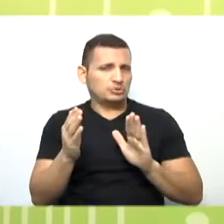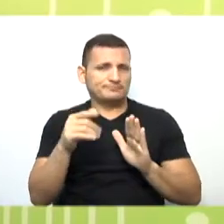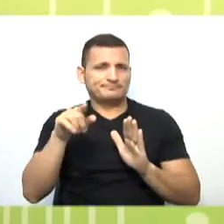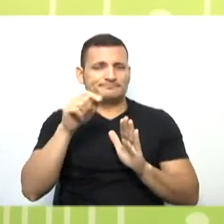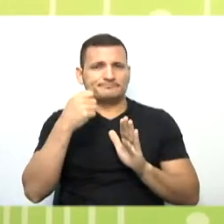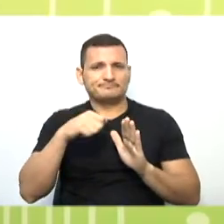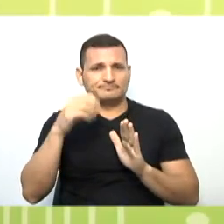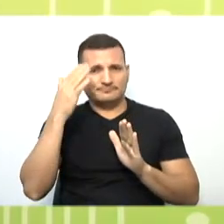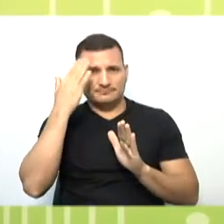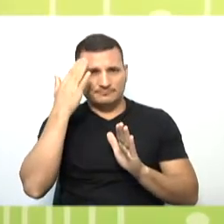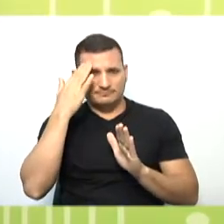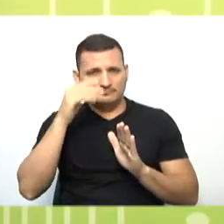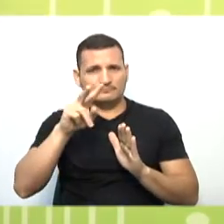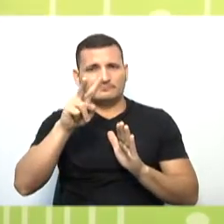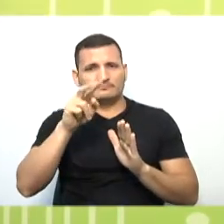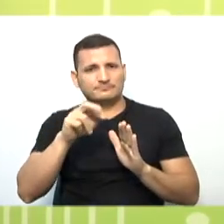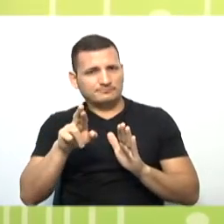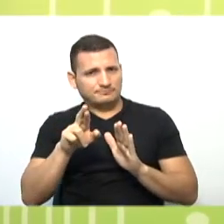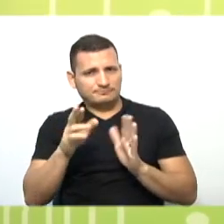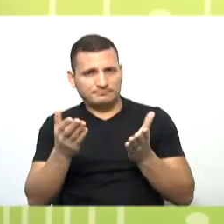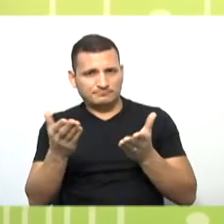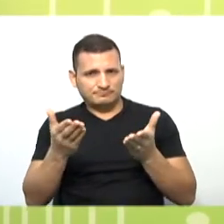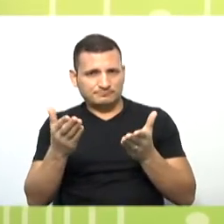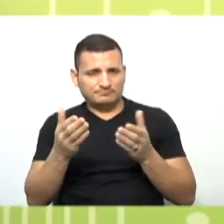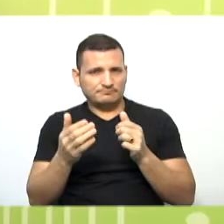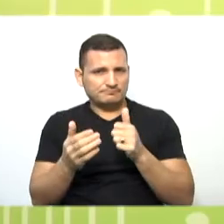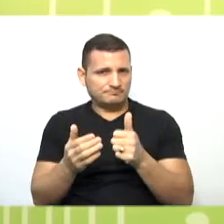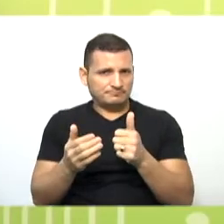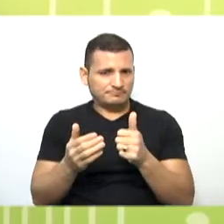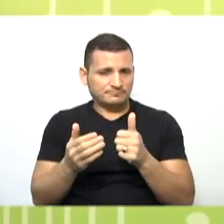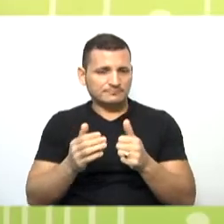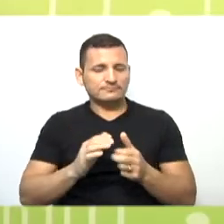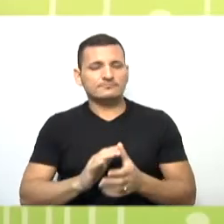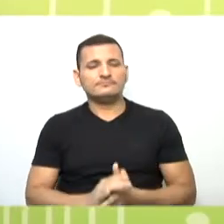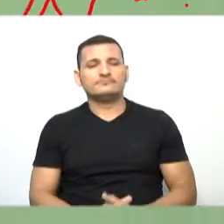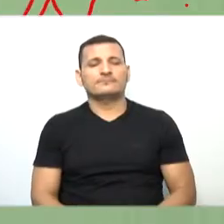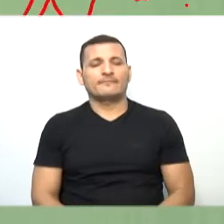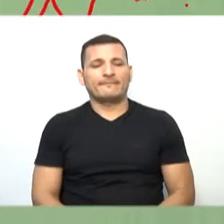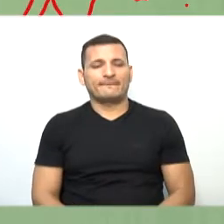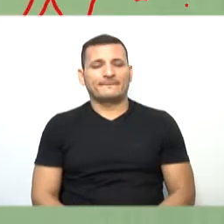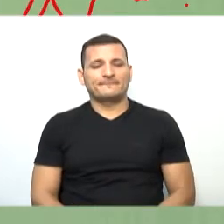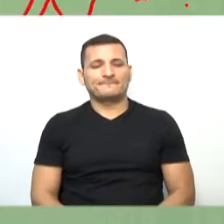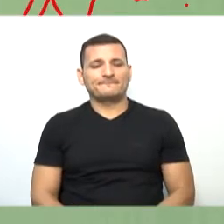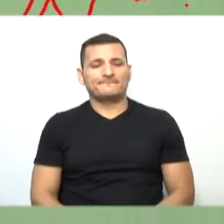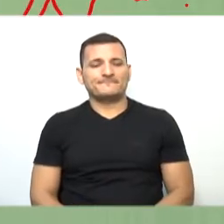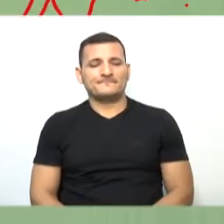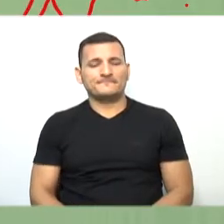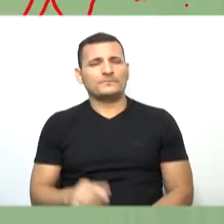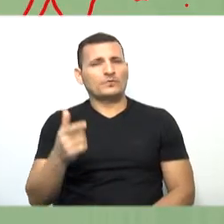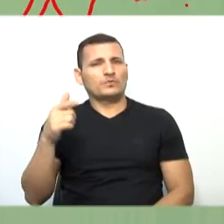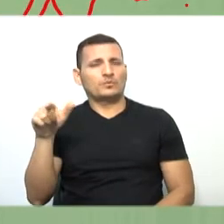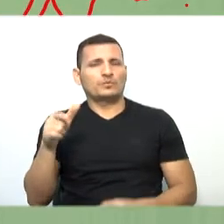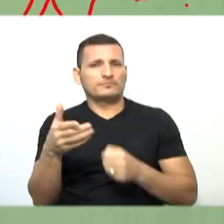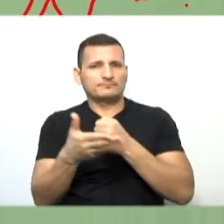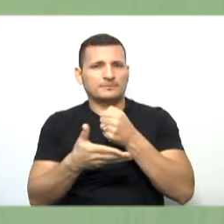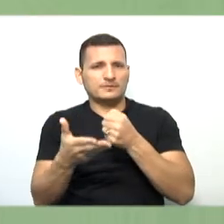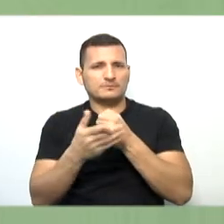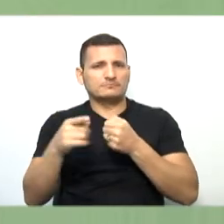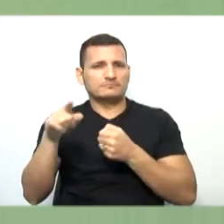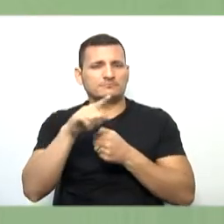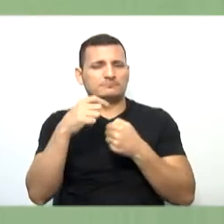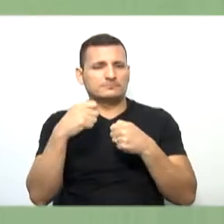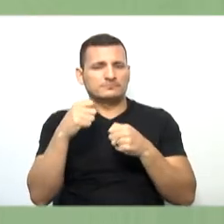precisam saber de variável por agora. Tudo bem? Então vamos lá continuar com outros comandos básicos que vocês precisam